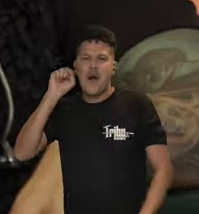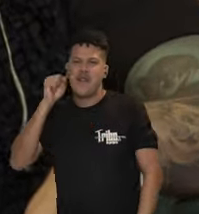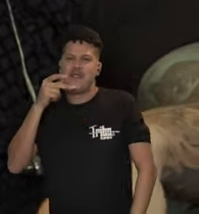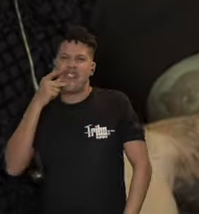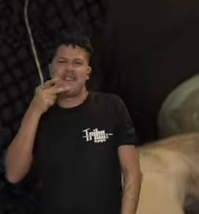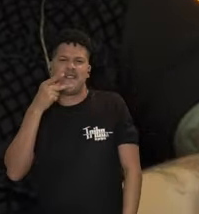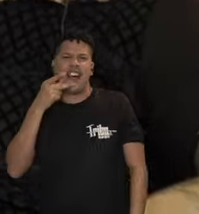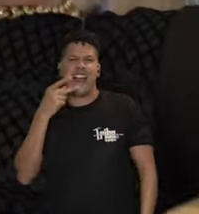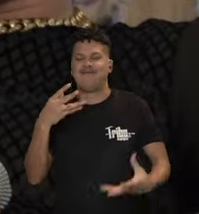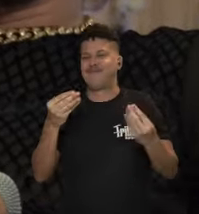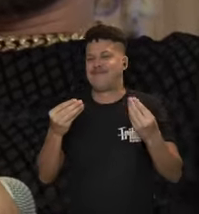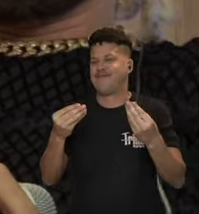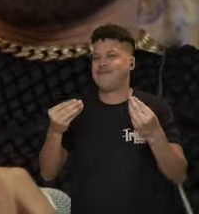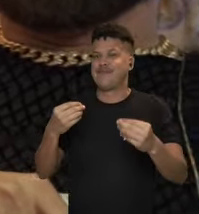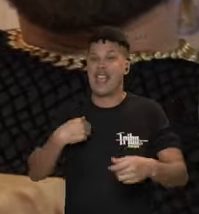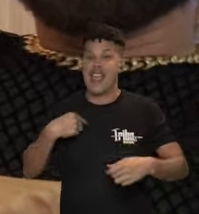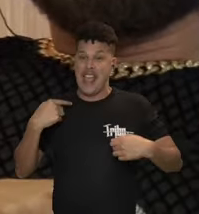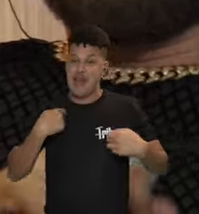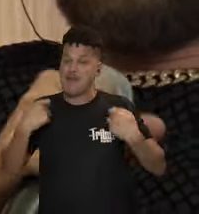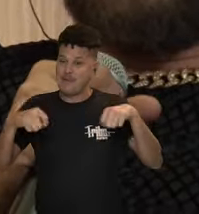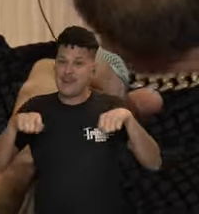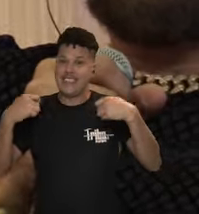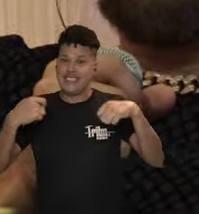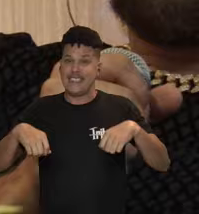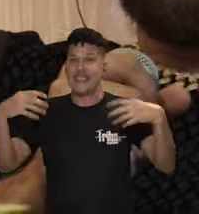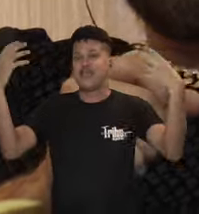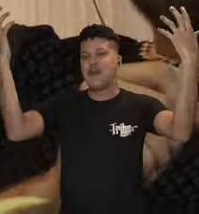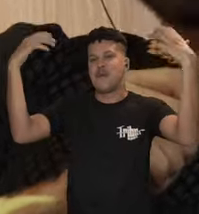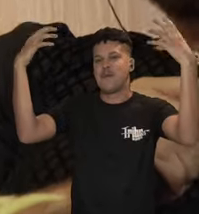falador. Acho que eu preciso é de um banho de